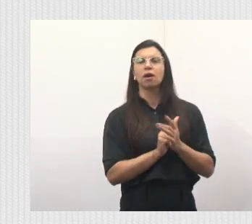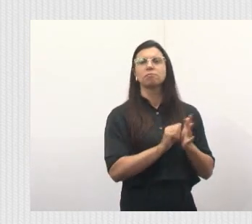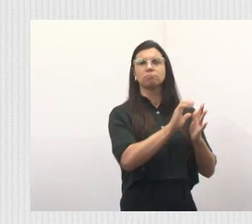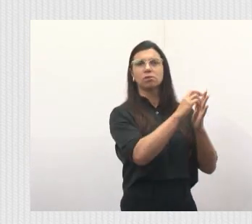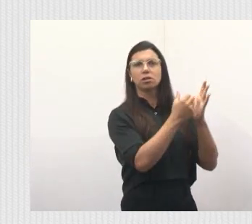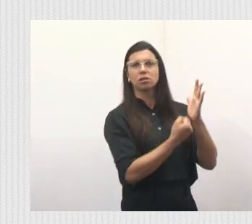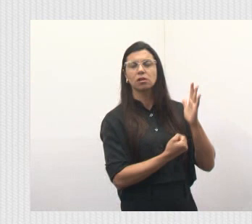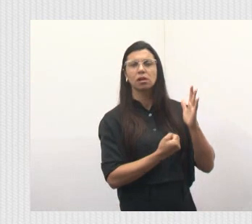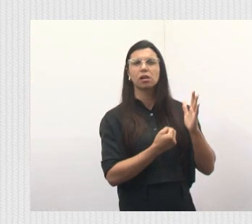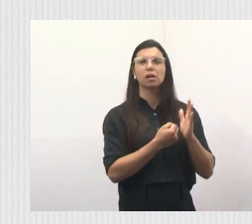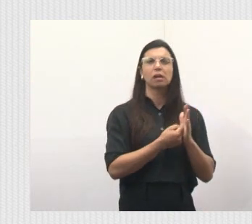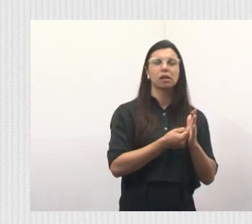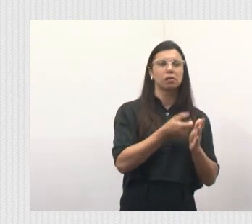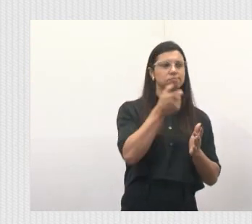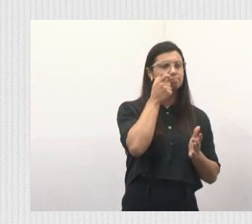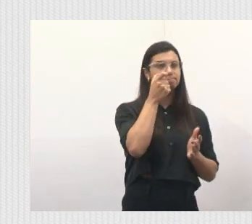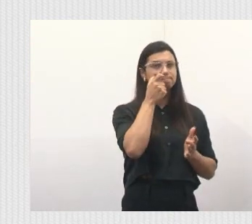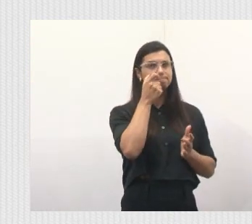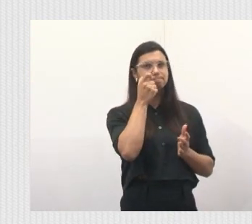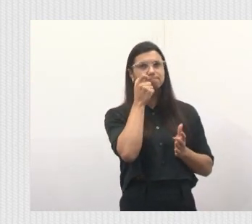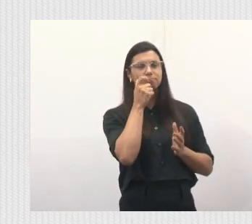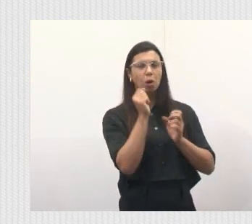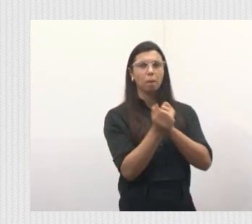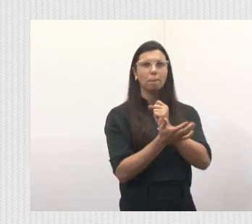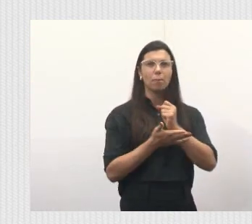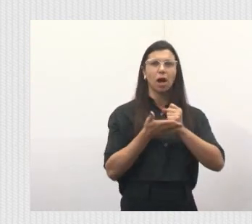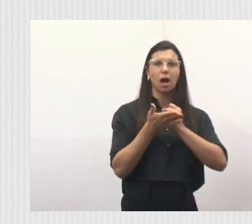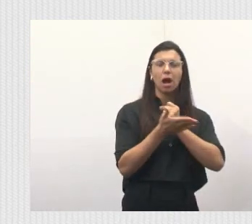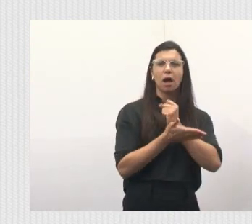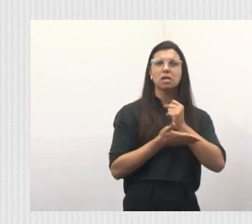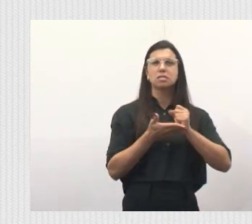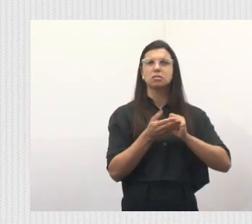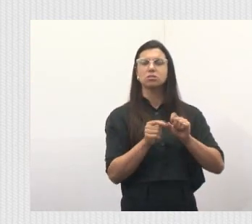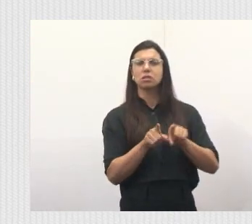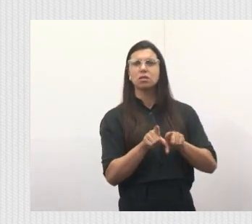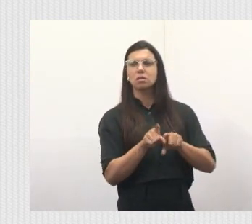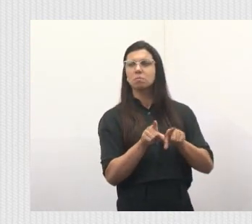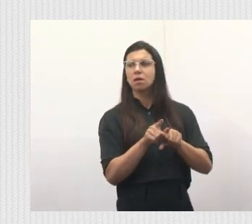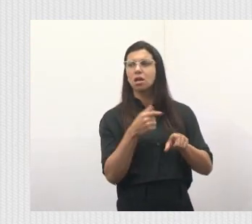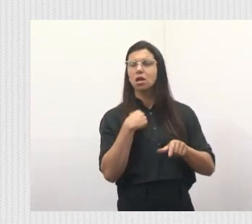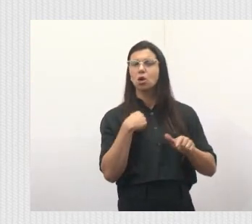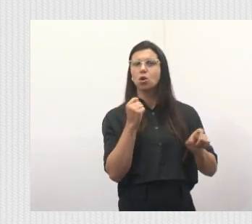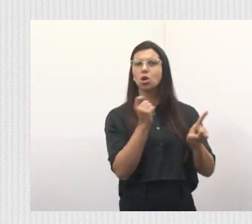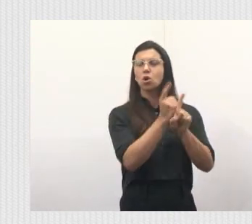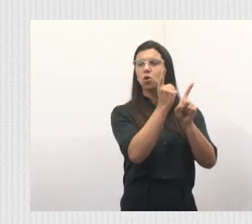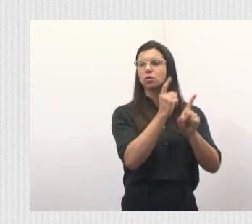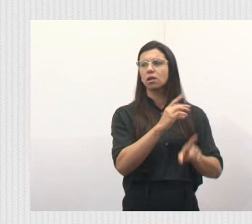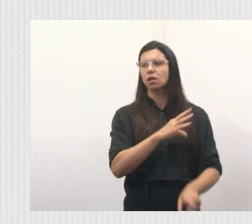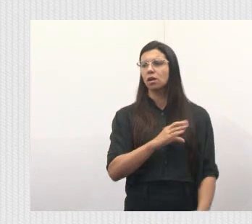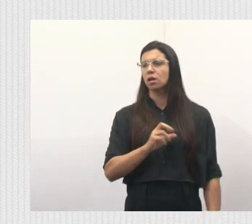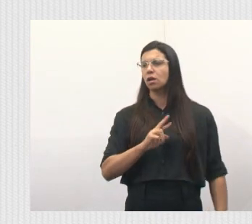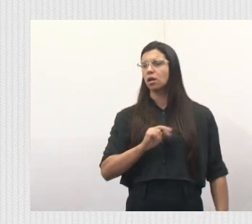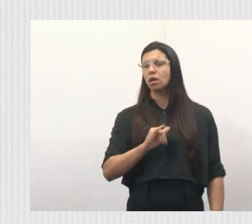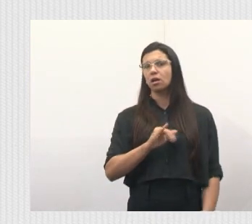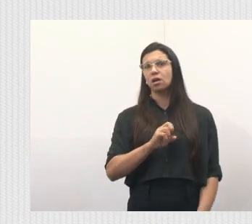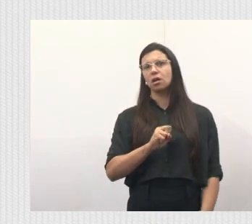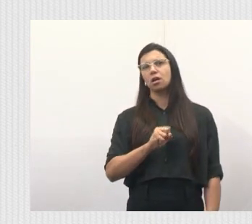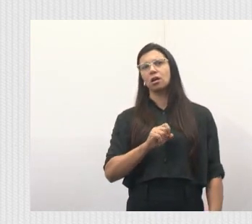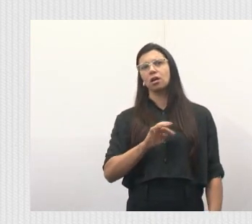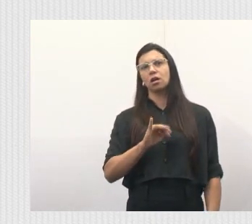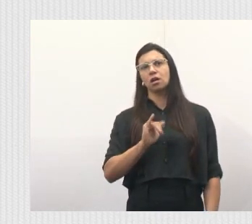assistindo os jogos da categoria de base, a qual encontrei lá o Christian Siqueira, a foto ao lado ali que eu estou